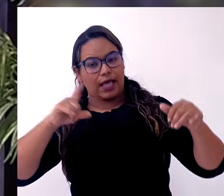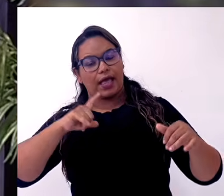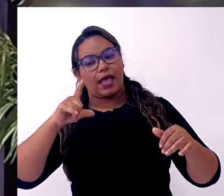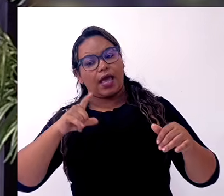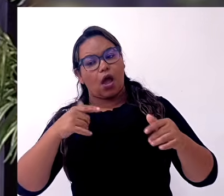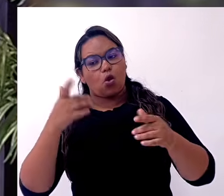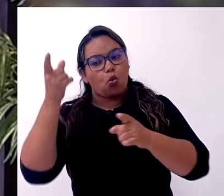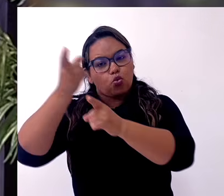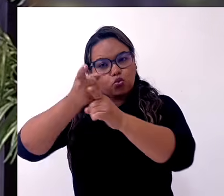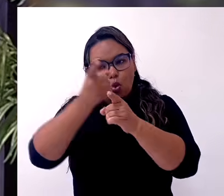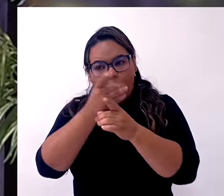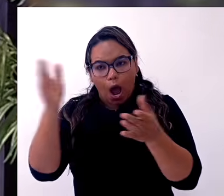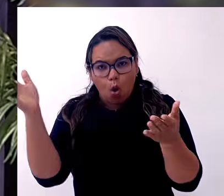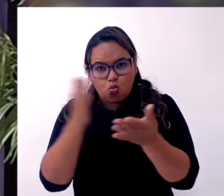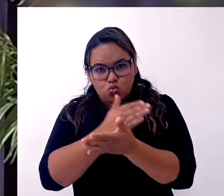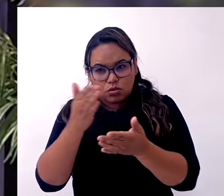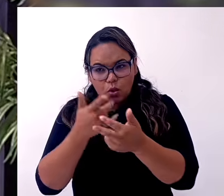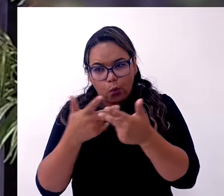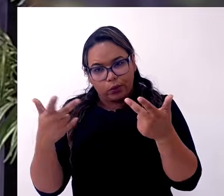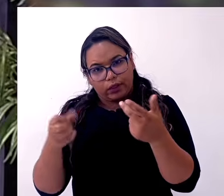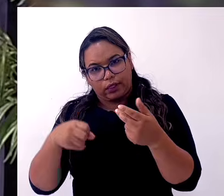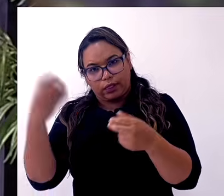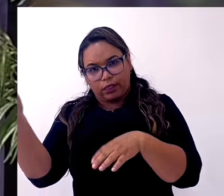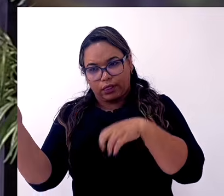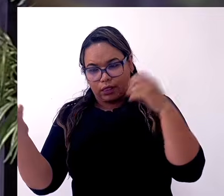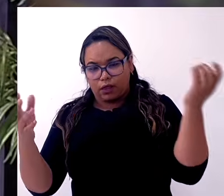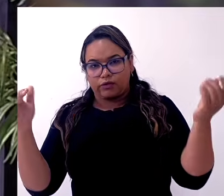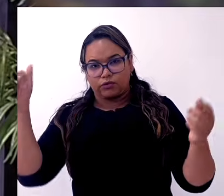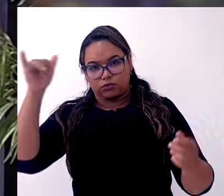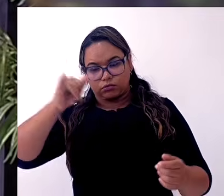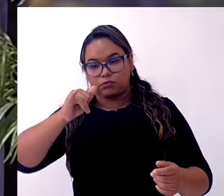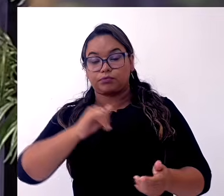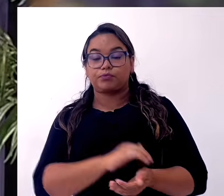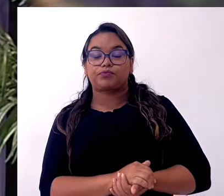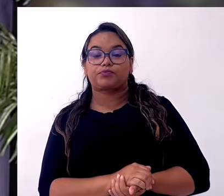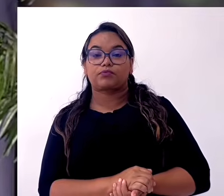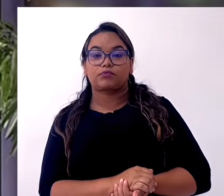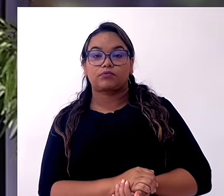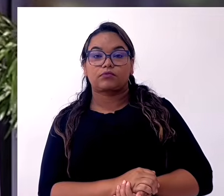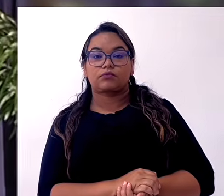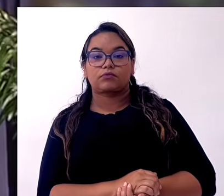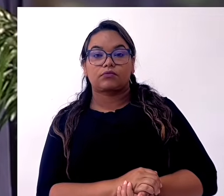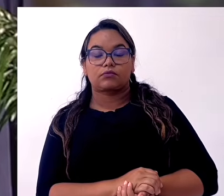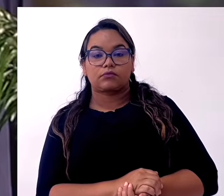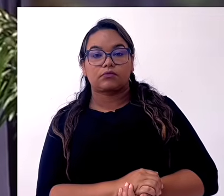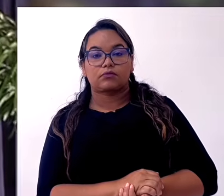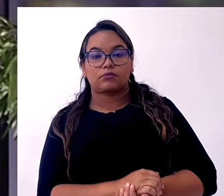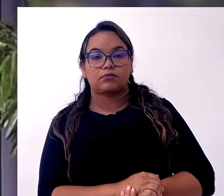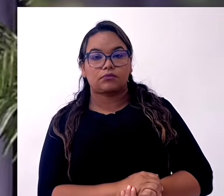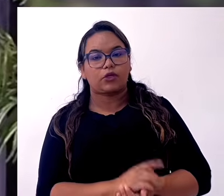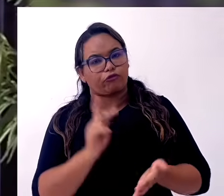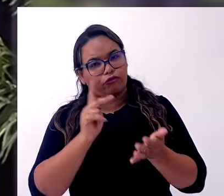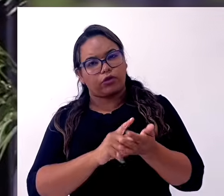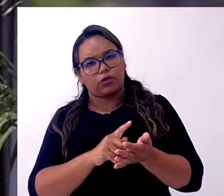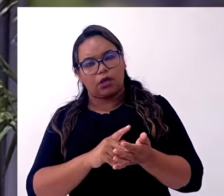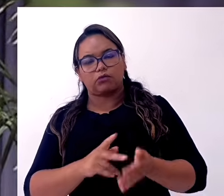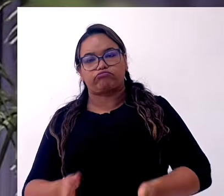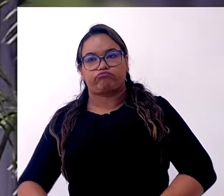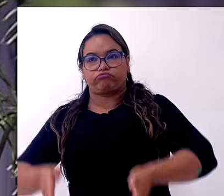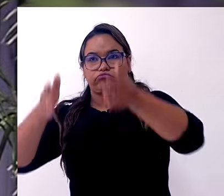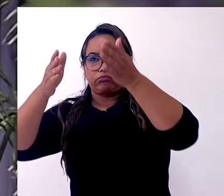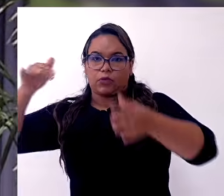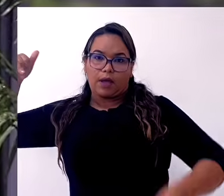os outros. E há evidência de que havia dispositivos secundários nos edifícios, como vocês mesmos